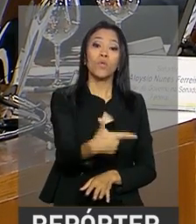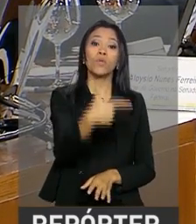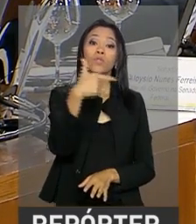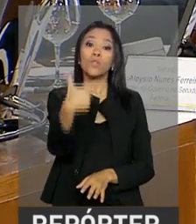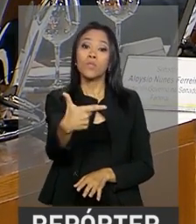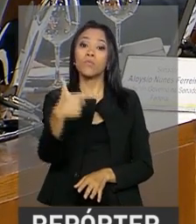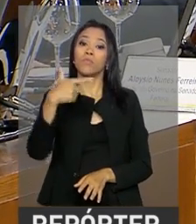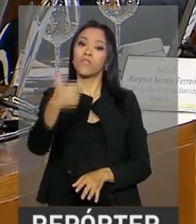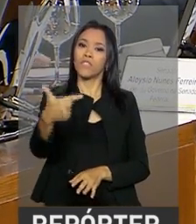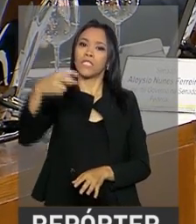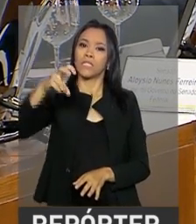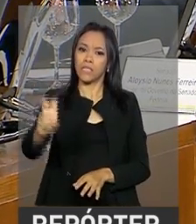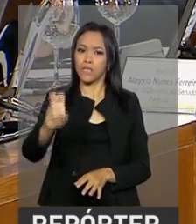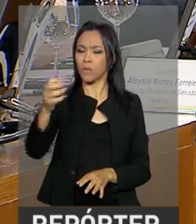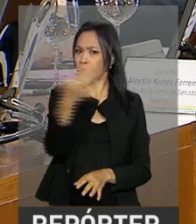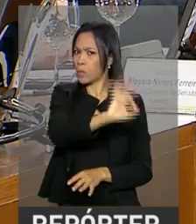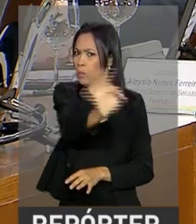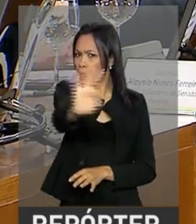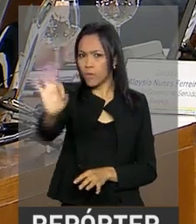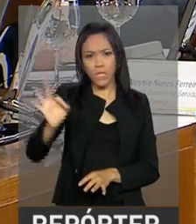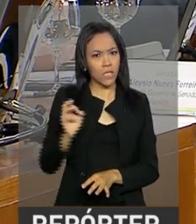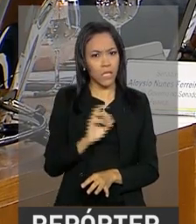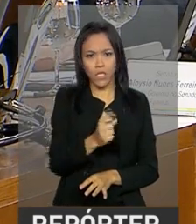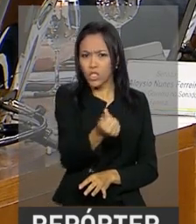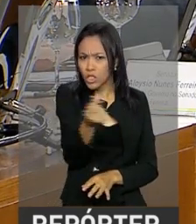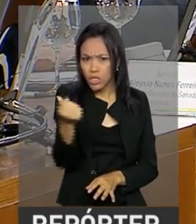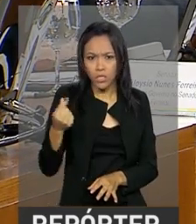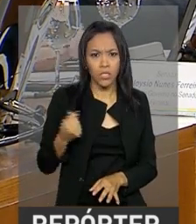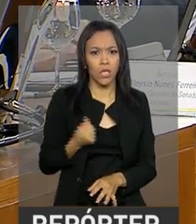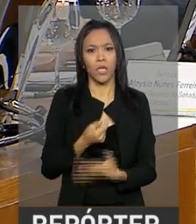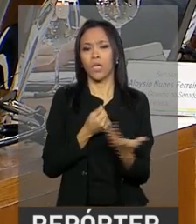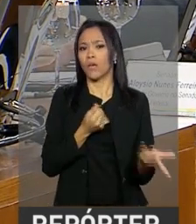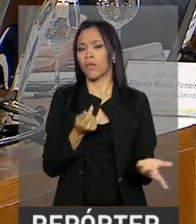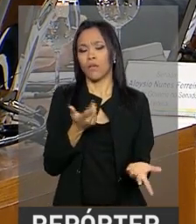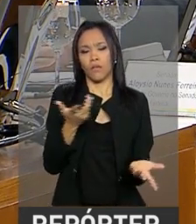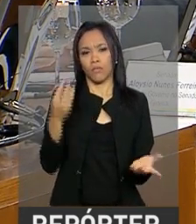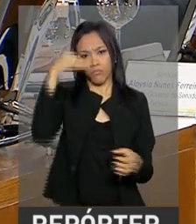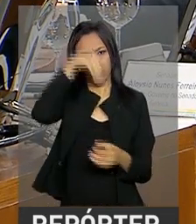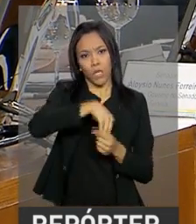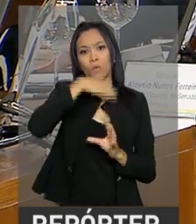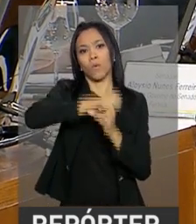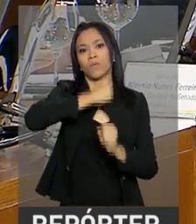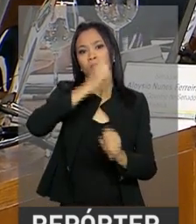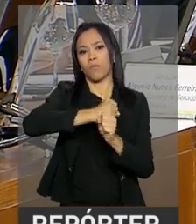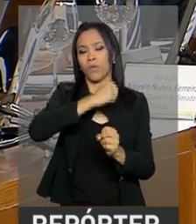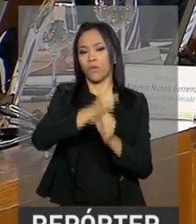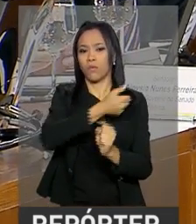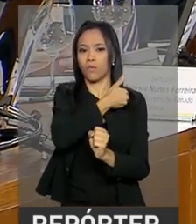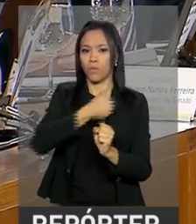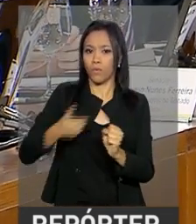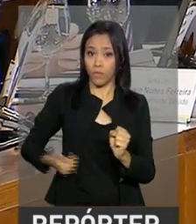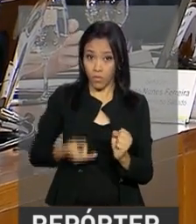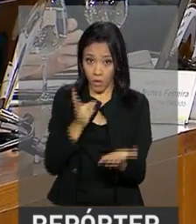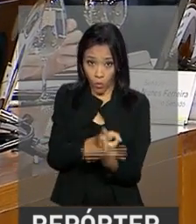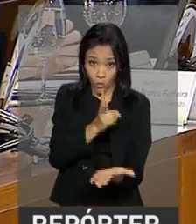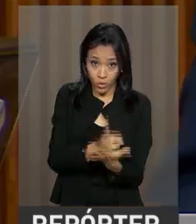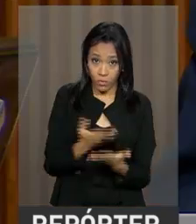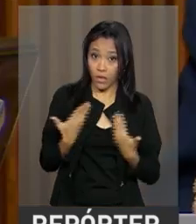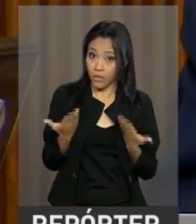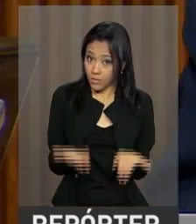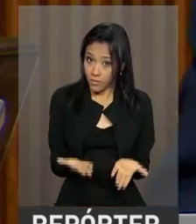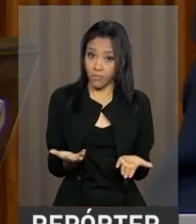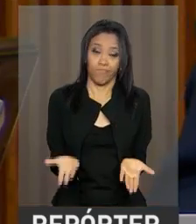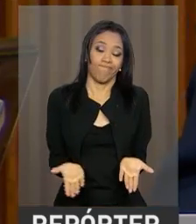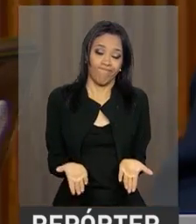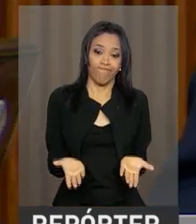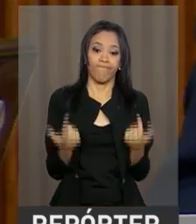existe mais nenhum recurso discricionário no orçamento a manter-se esta lógica